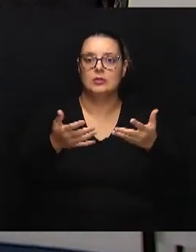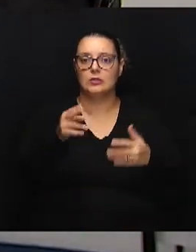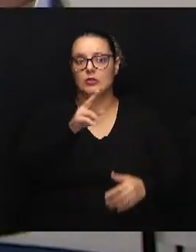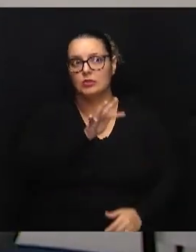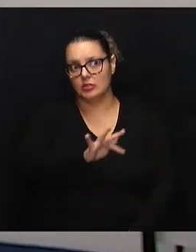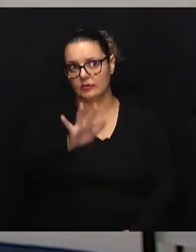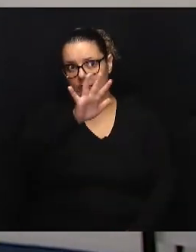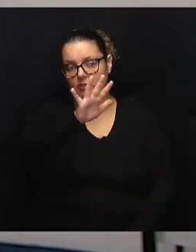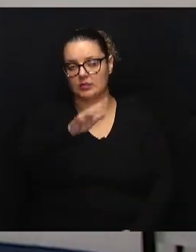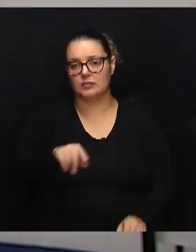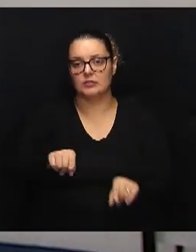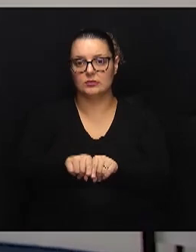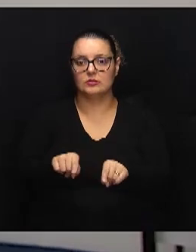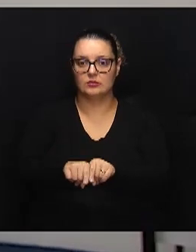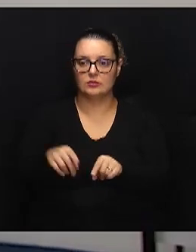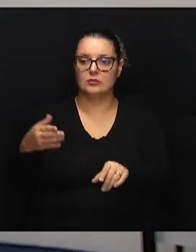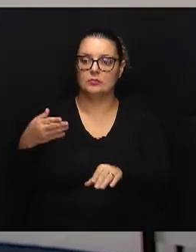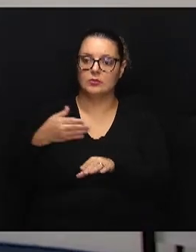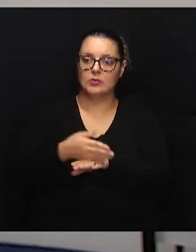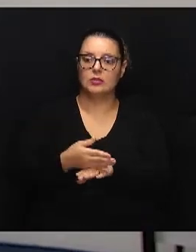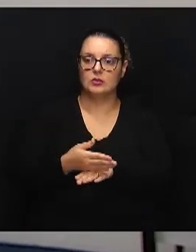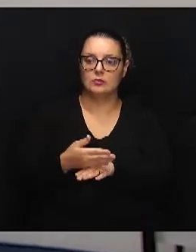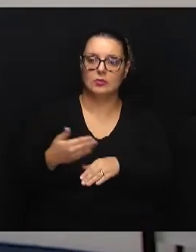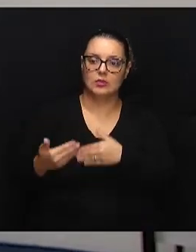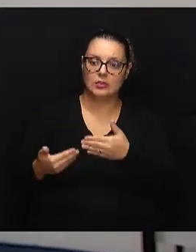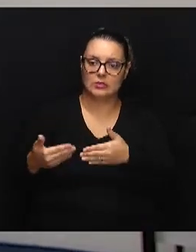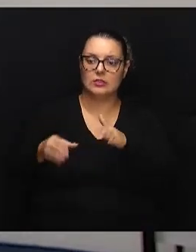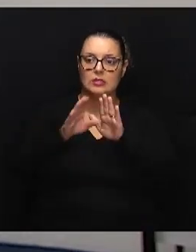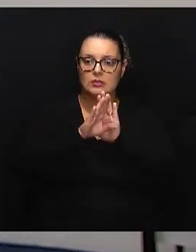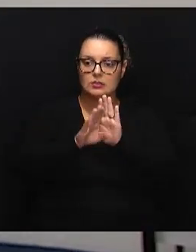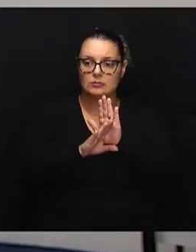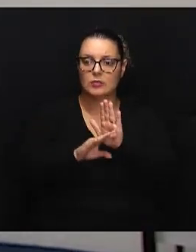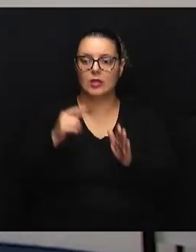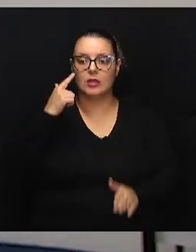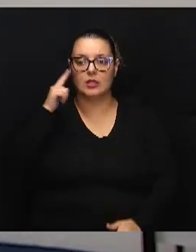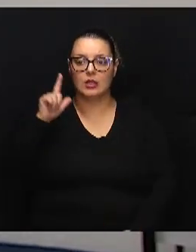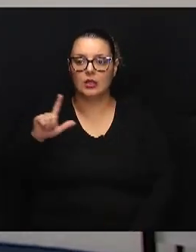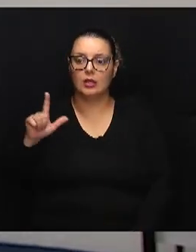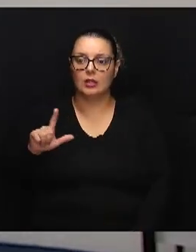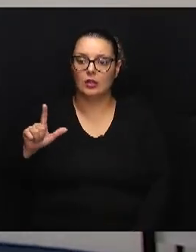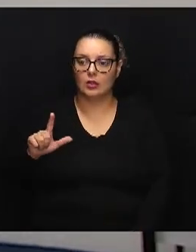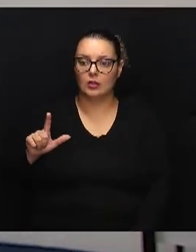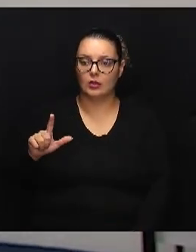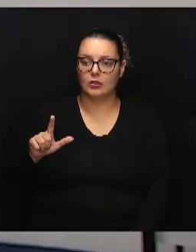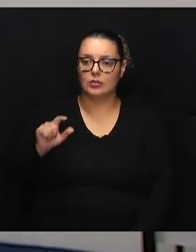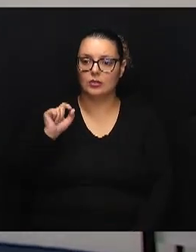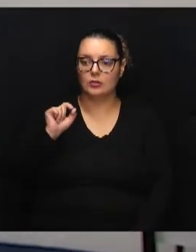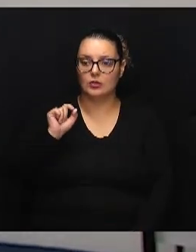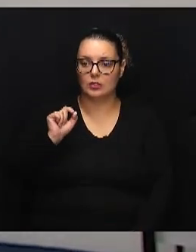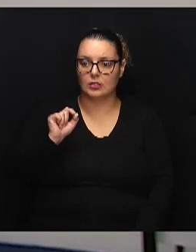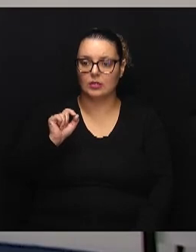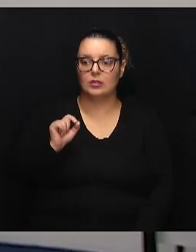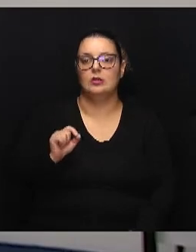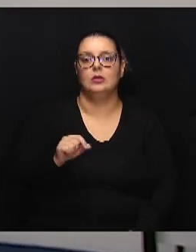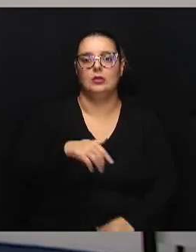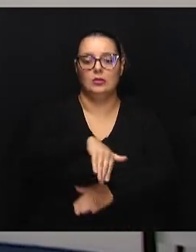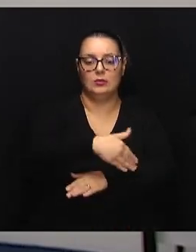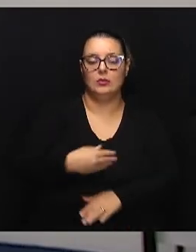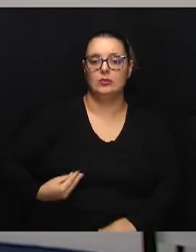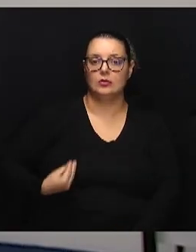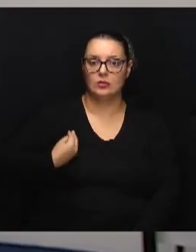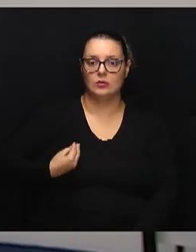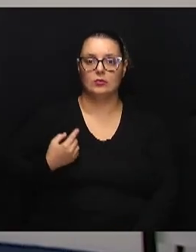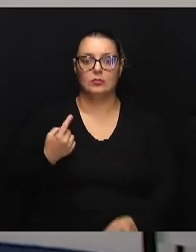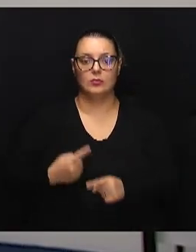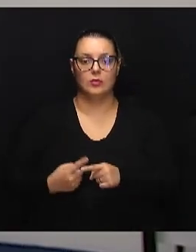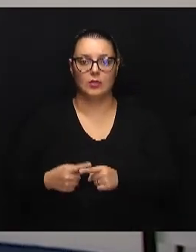deve ser participante desse programa. E a lógica é que a pessoa mora na rua porque não